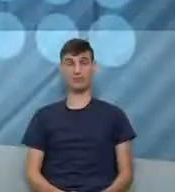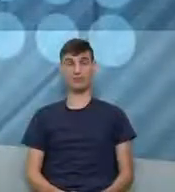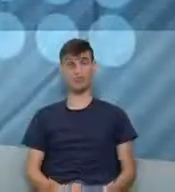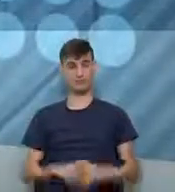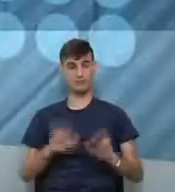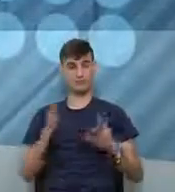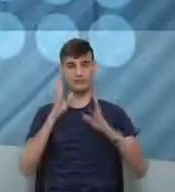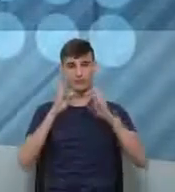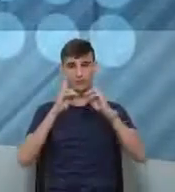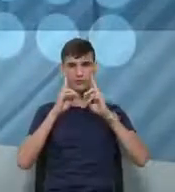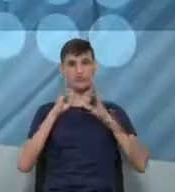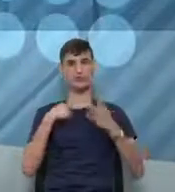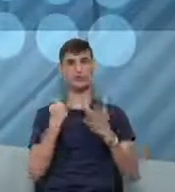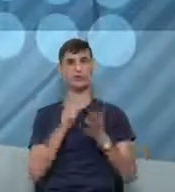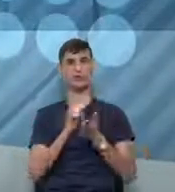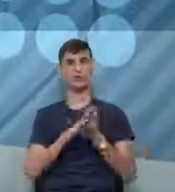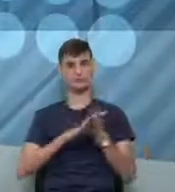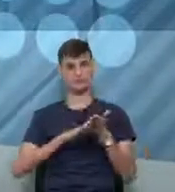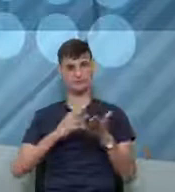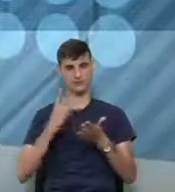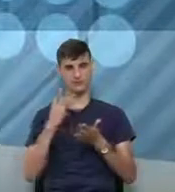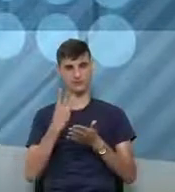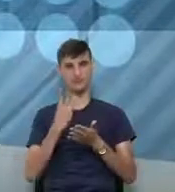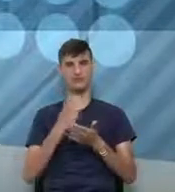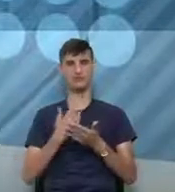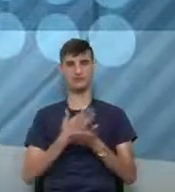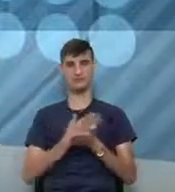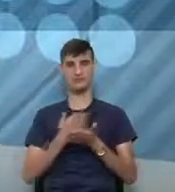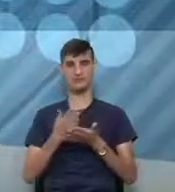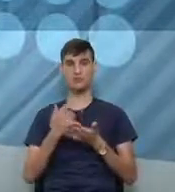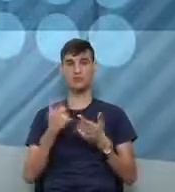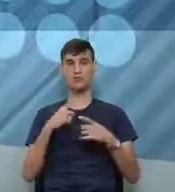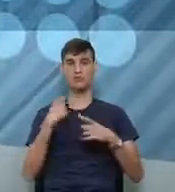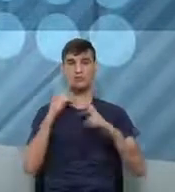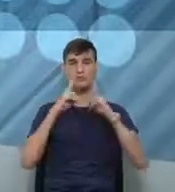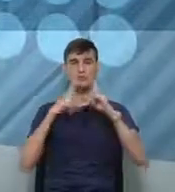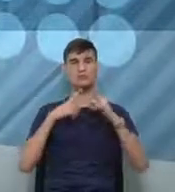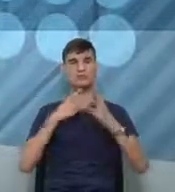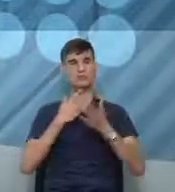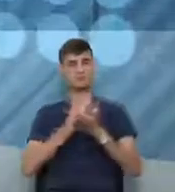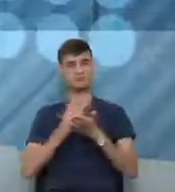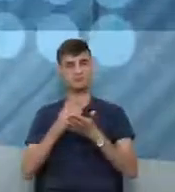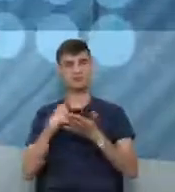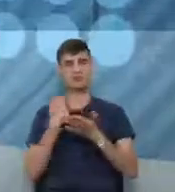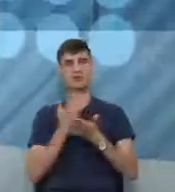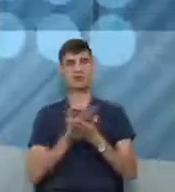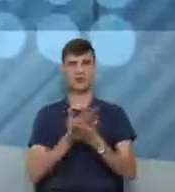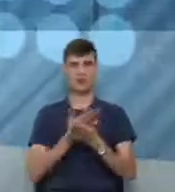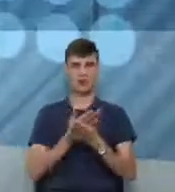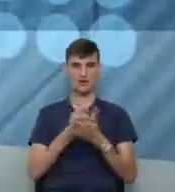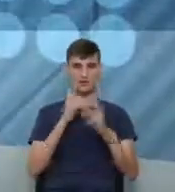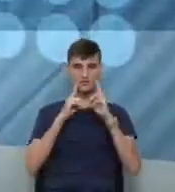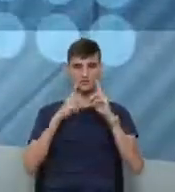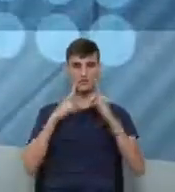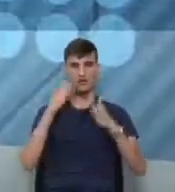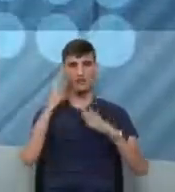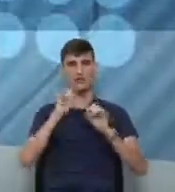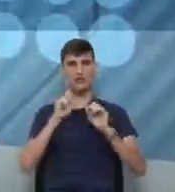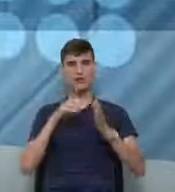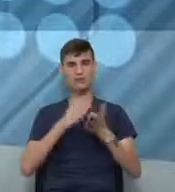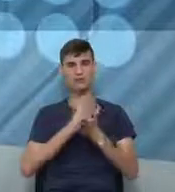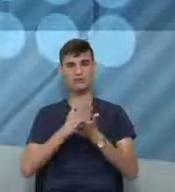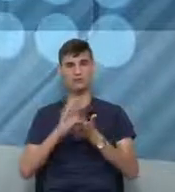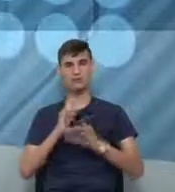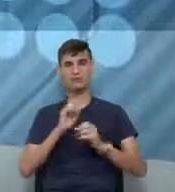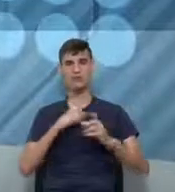Bom, então nós estamos chegando aqui na nossa situação de número 3, onde a gente veio trabalhando aí no início da nossa aula, veio entendendo o que é sequência,